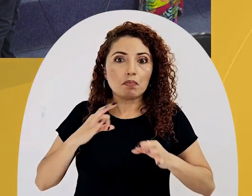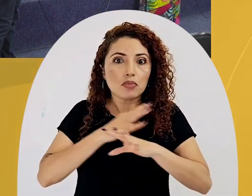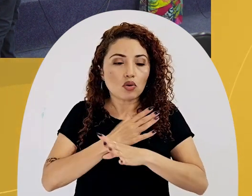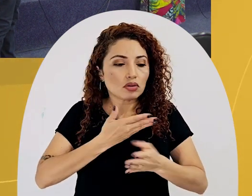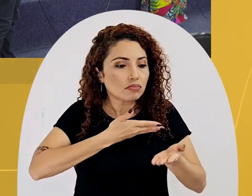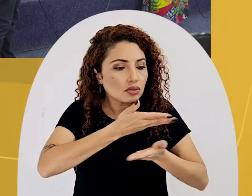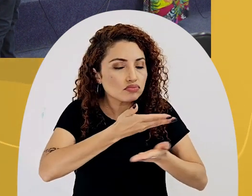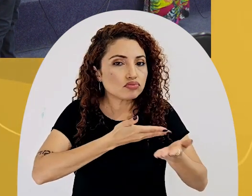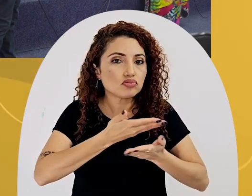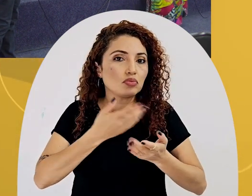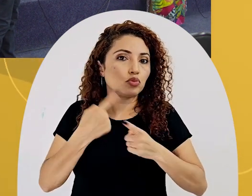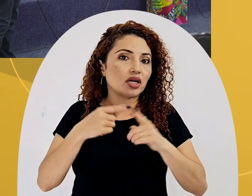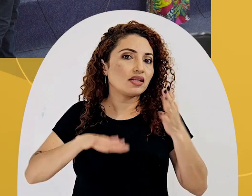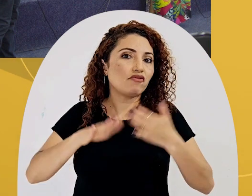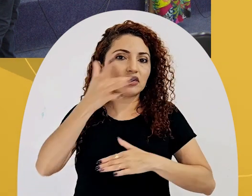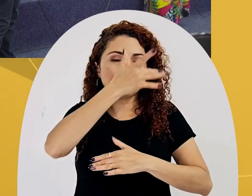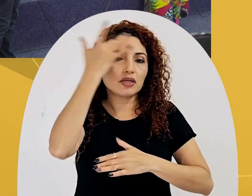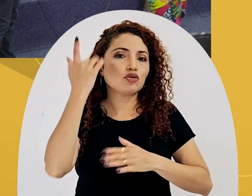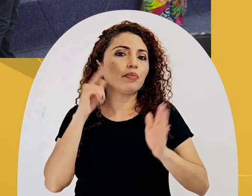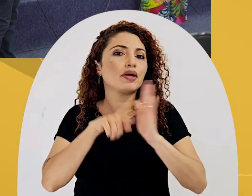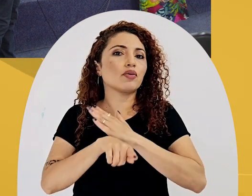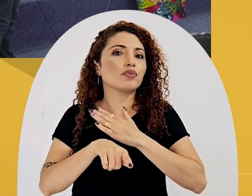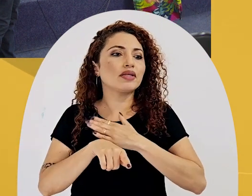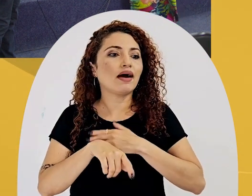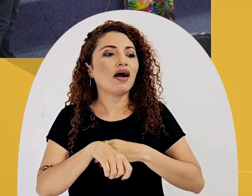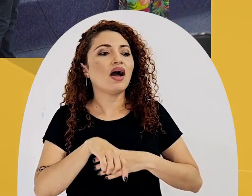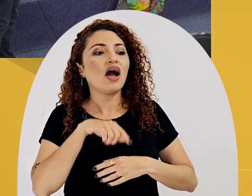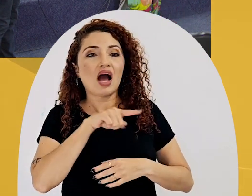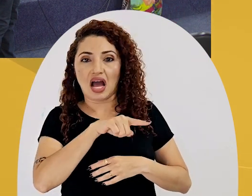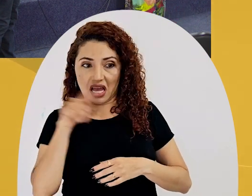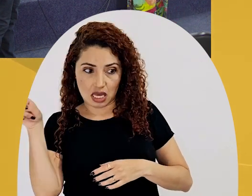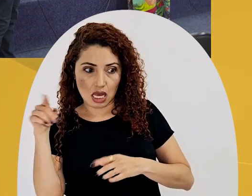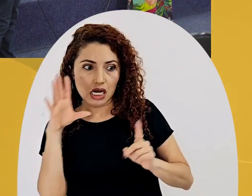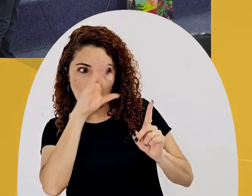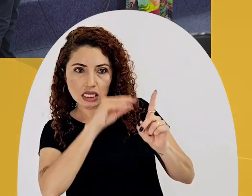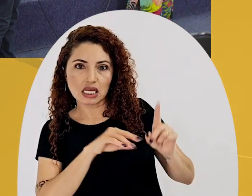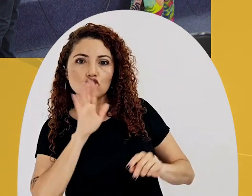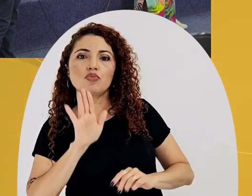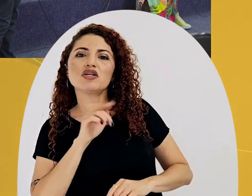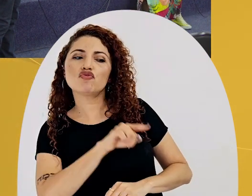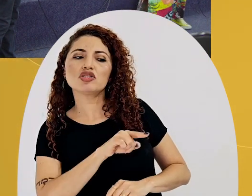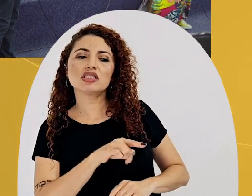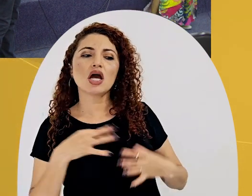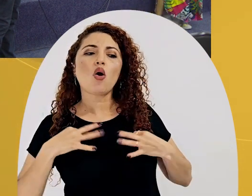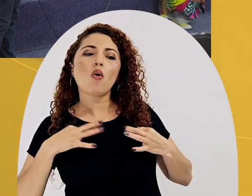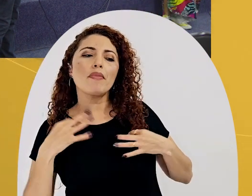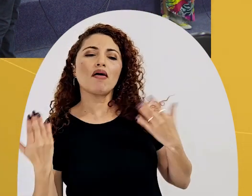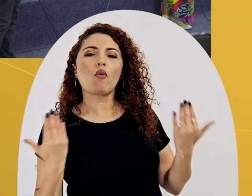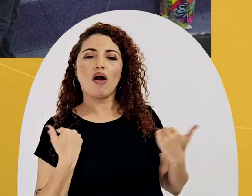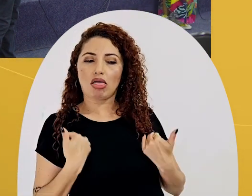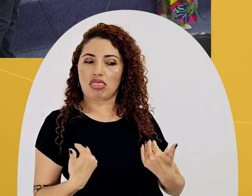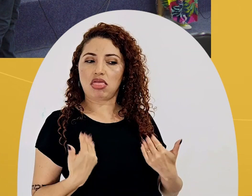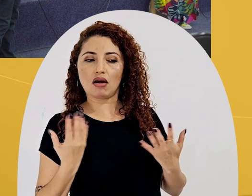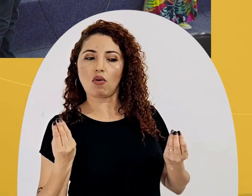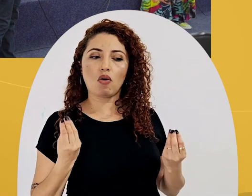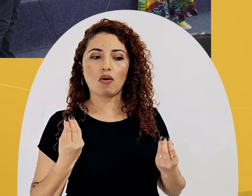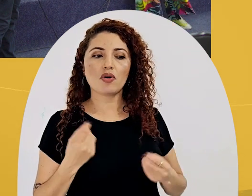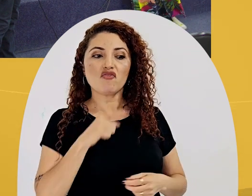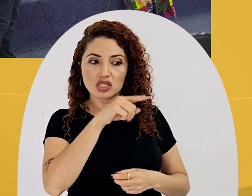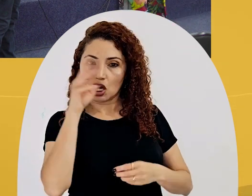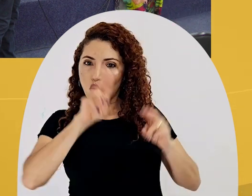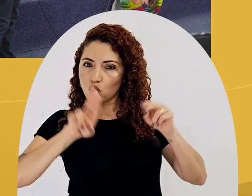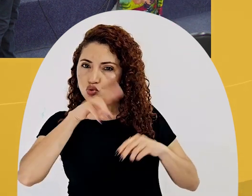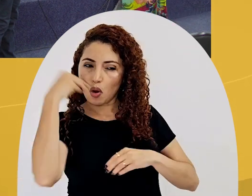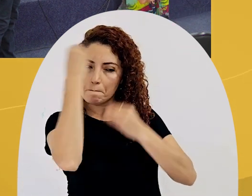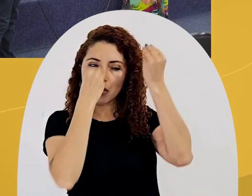porque simplesmente alguém podia perguntar, poxa, mas com que roupa você estava? Ah, tu passou maquiagem? Ah, mas será que